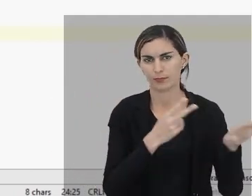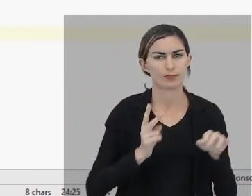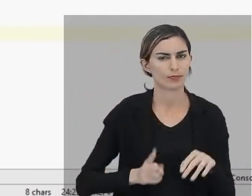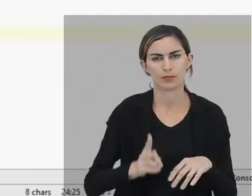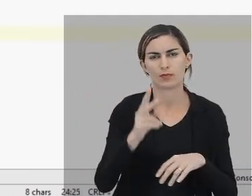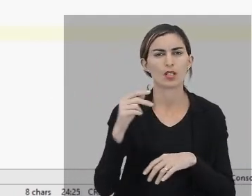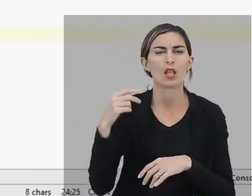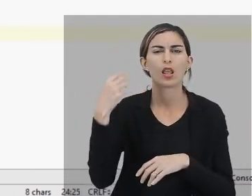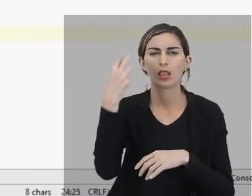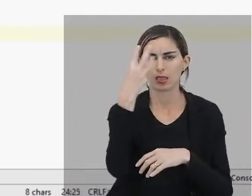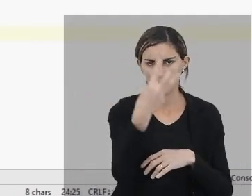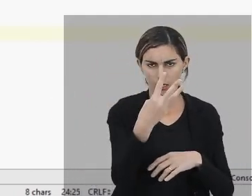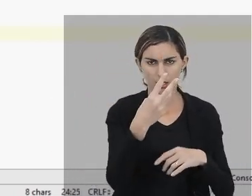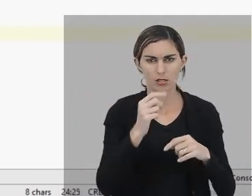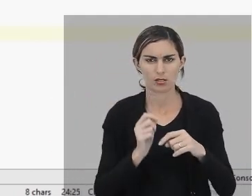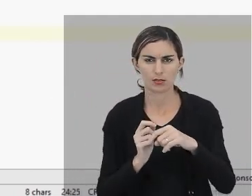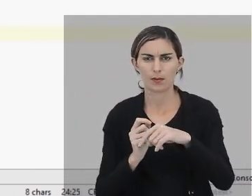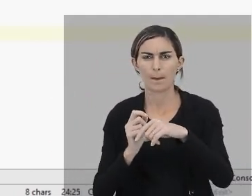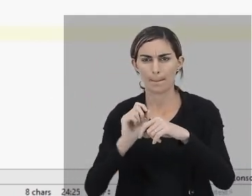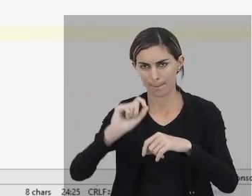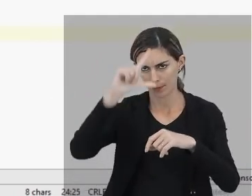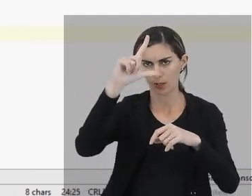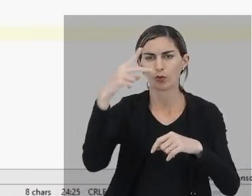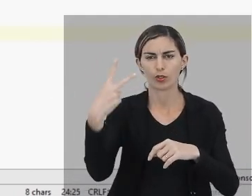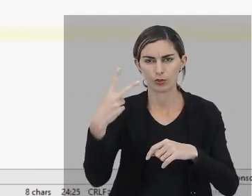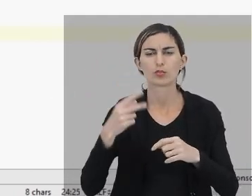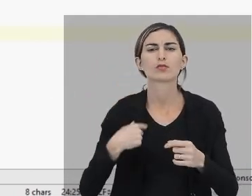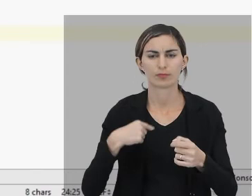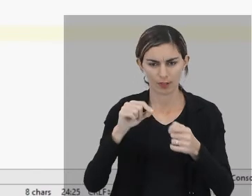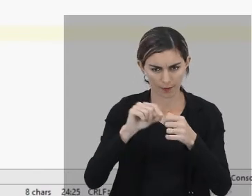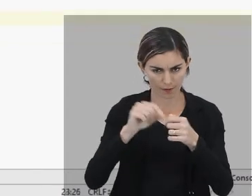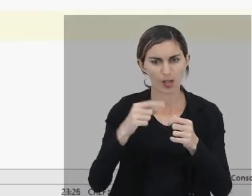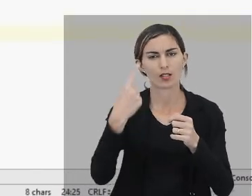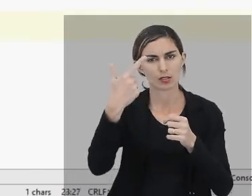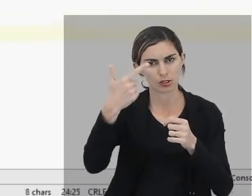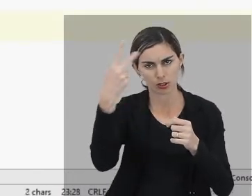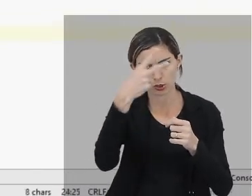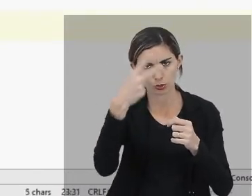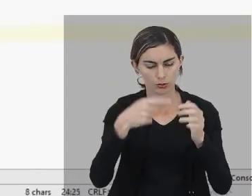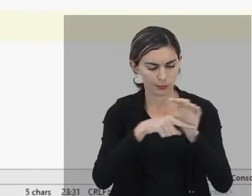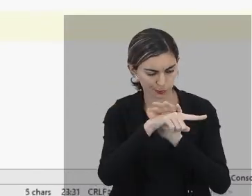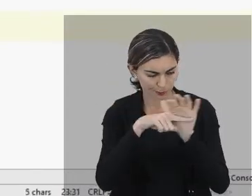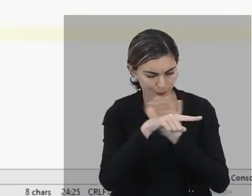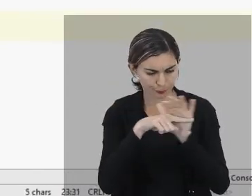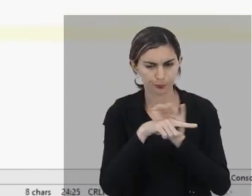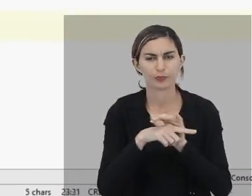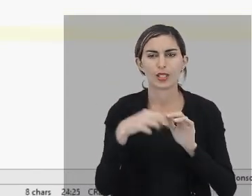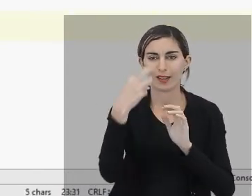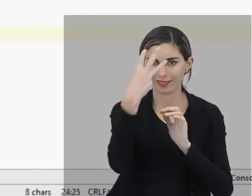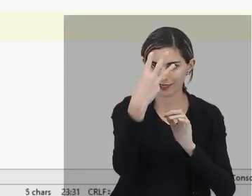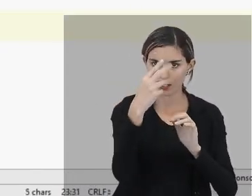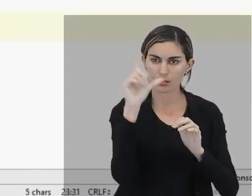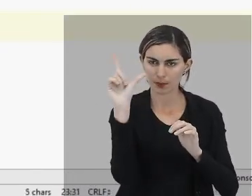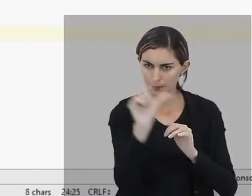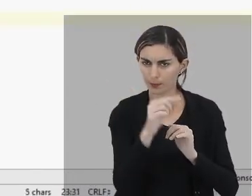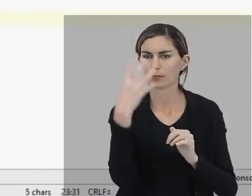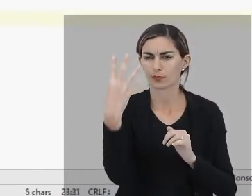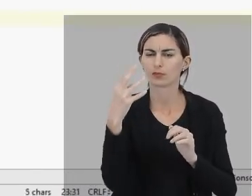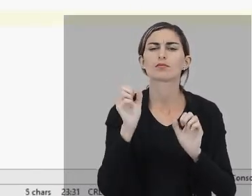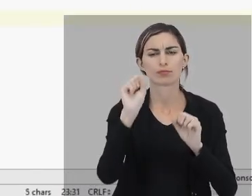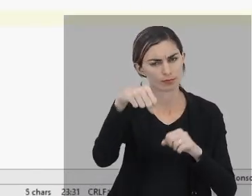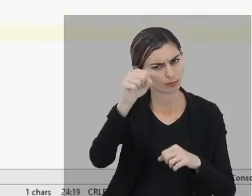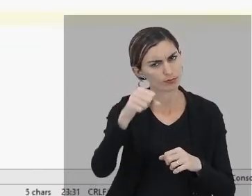direto. 3 é maior que 2? É. Aí ele faz a segunda verificação. 3 é menor do que 4?